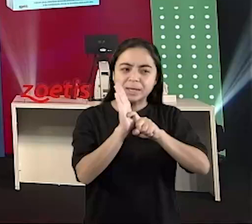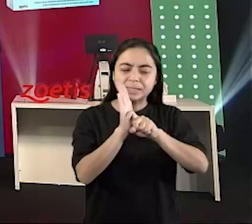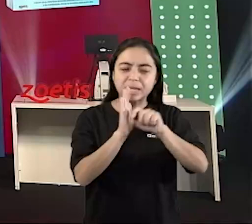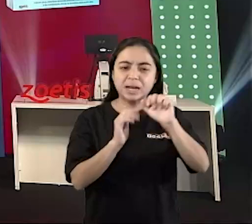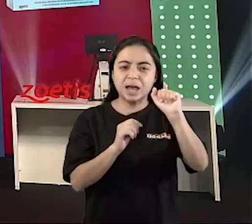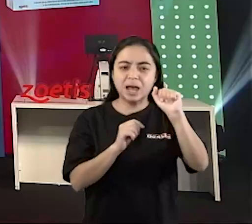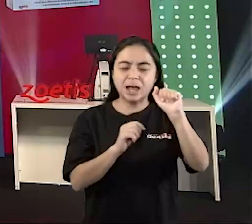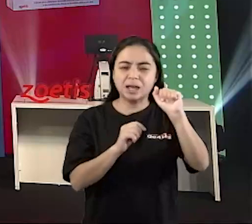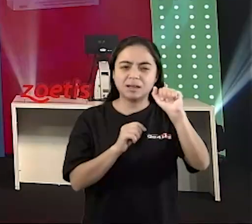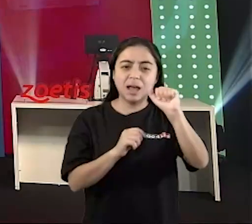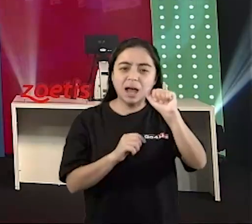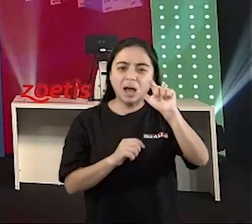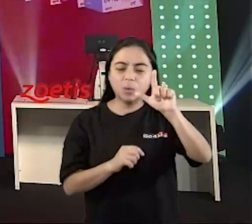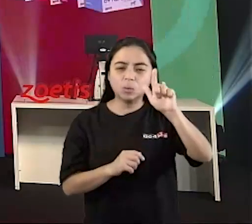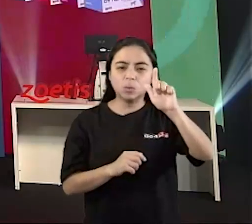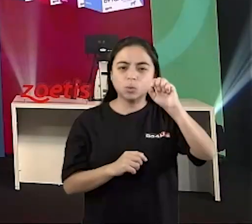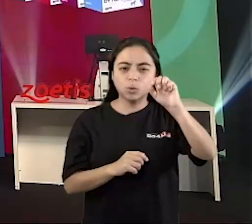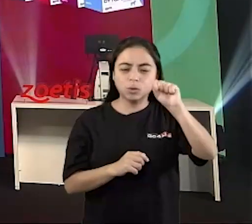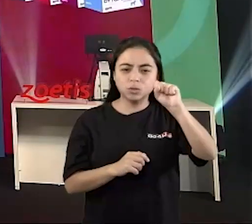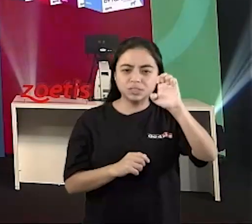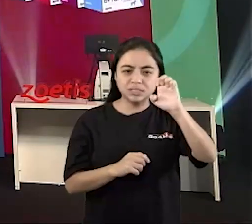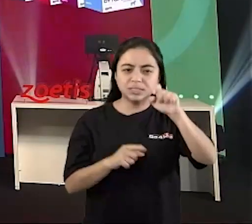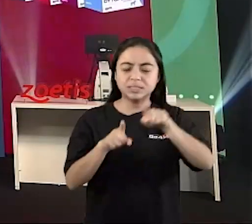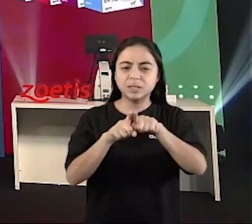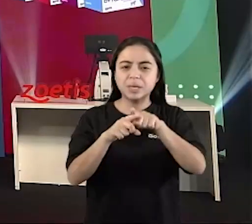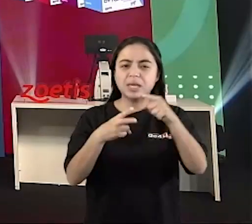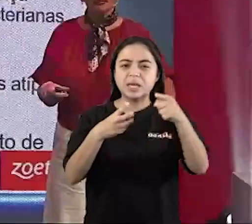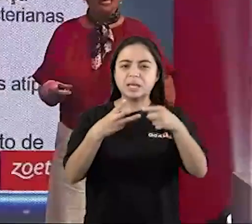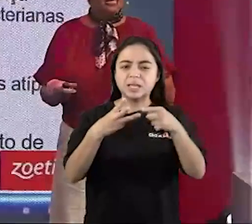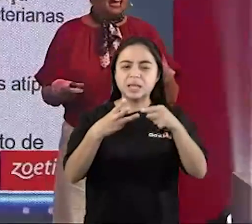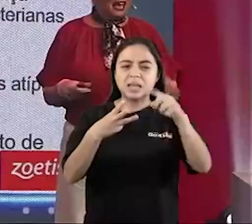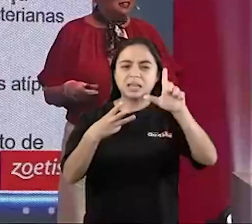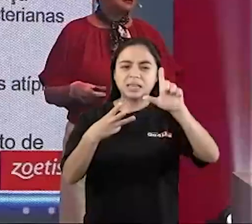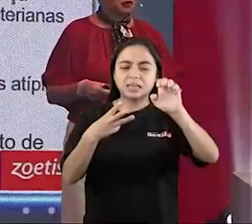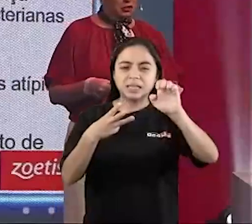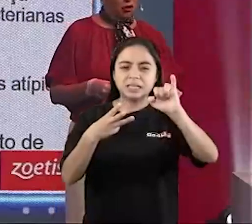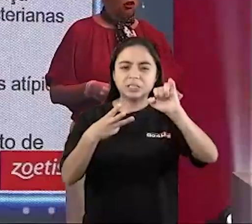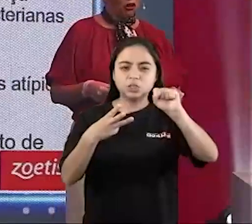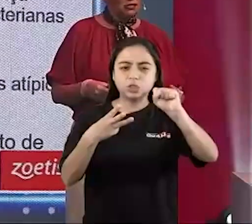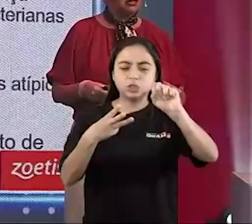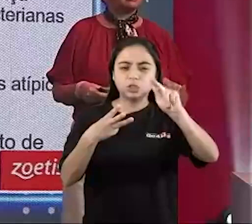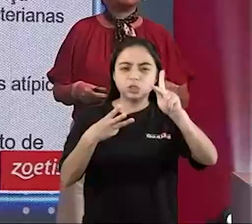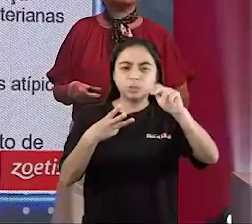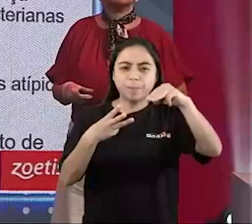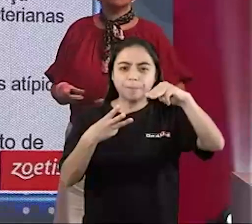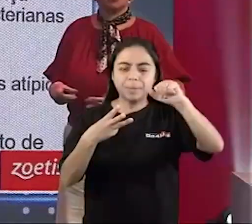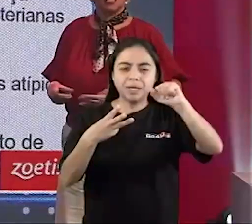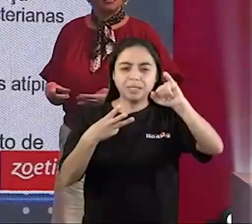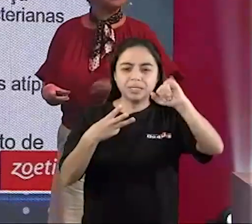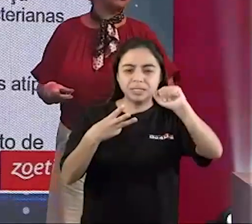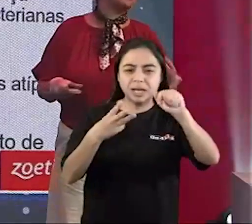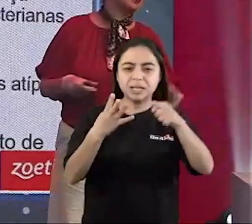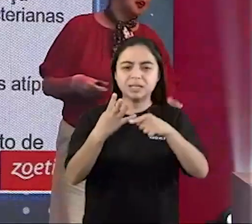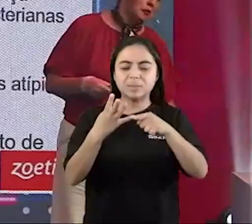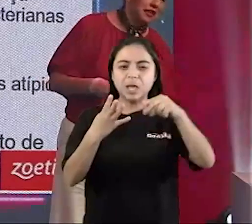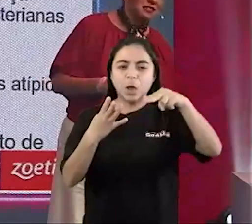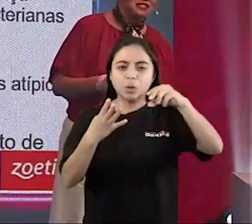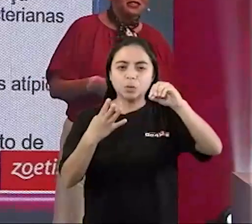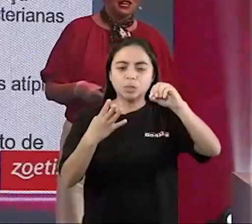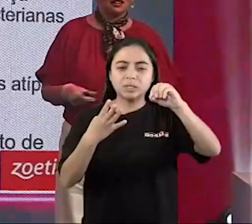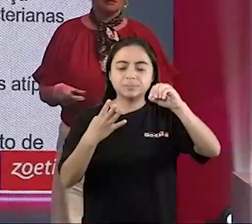de algose, L de leishmania, E de esporotricose, N de nocardia ou